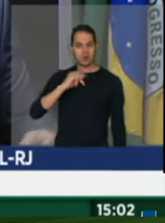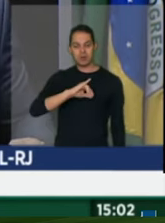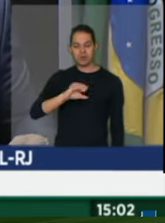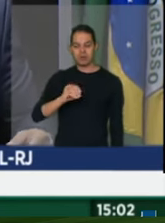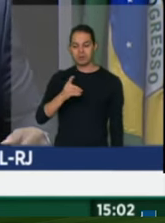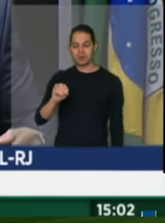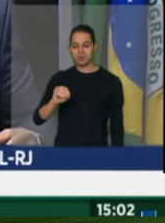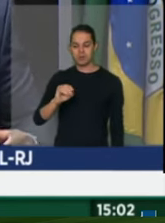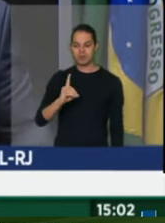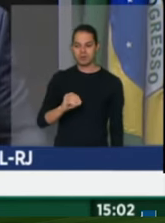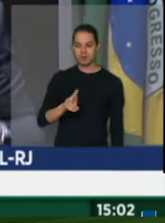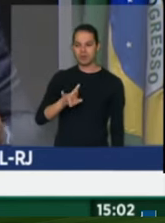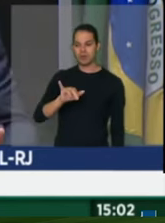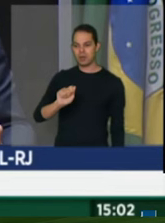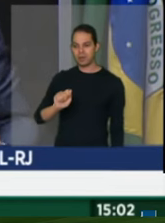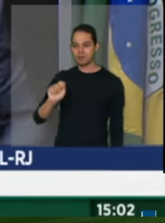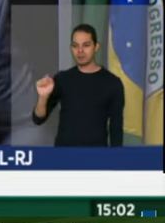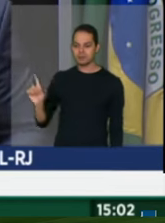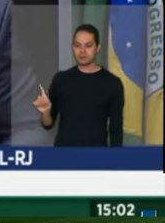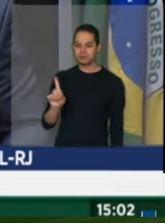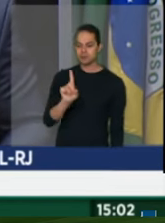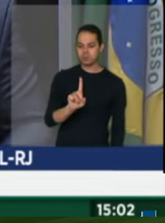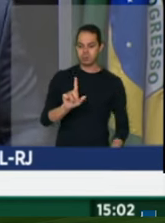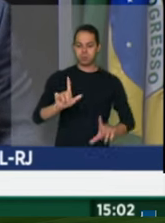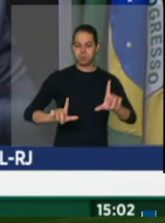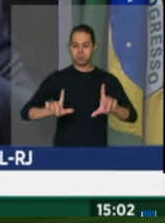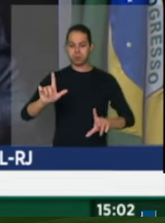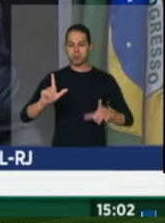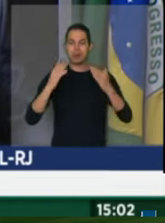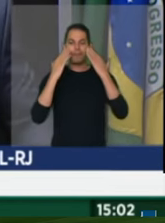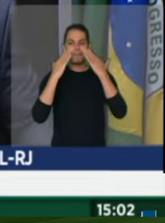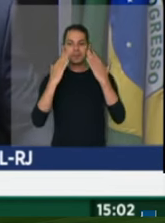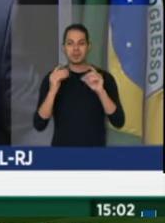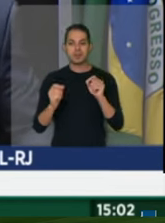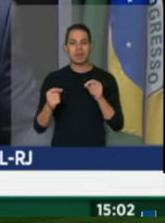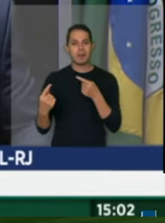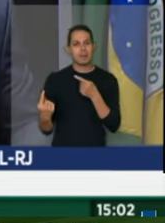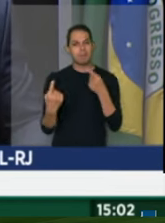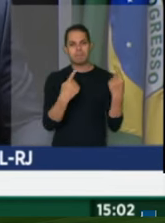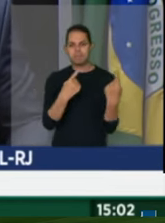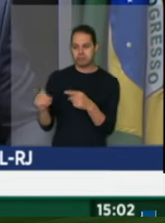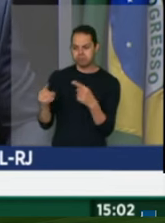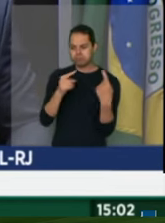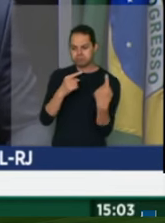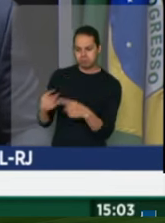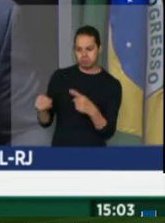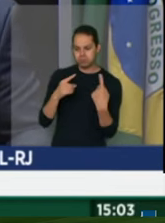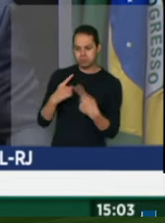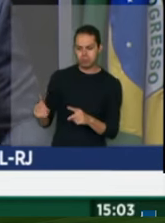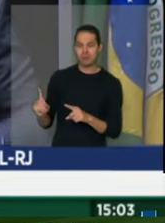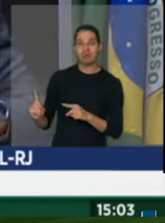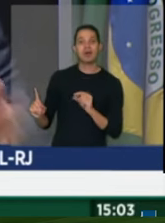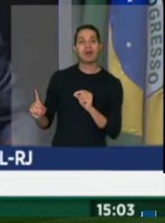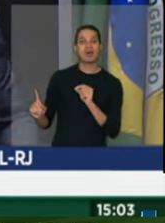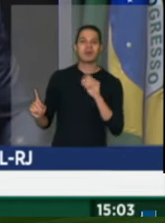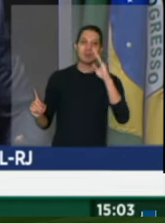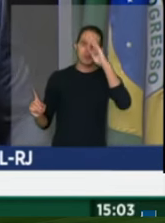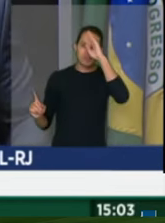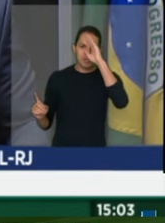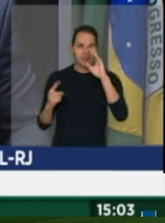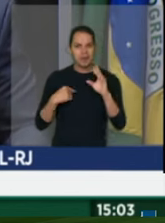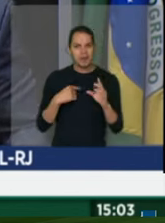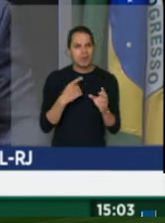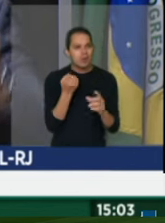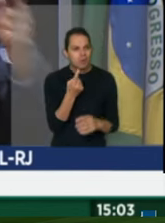e ele o que ele apresentou pessoalmente ataques ao presidente bolsonaro eu conto tem mais de